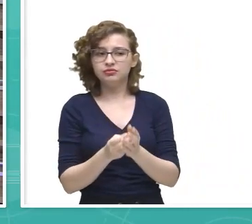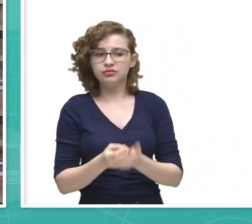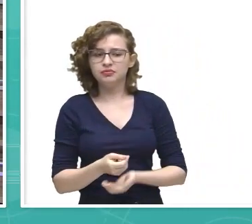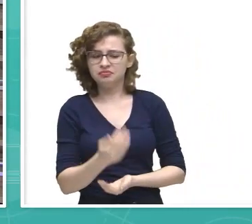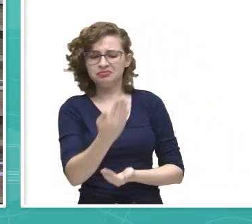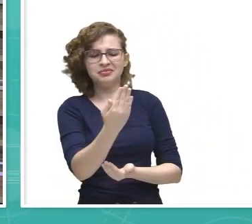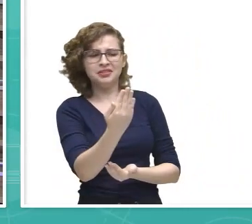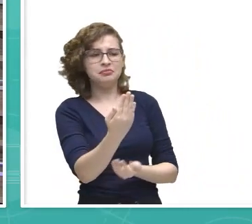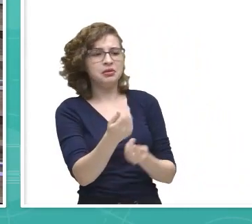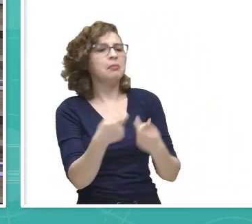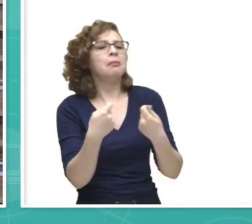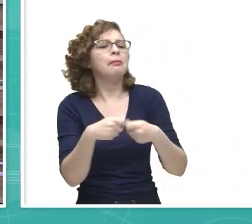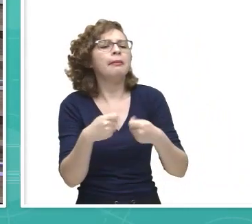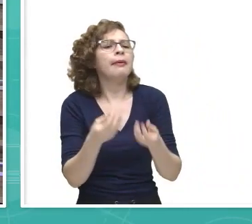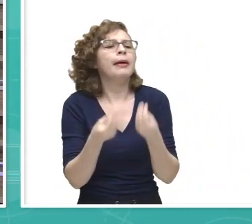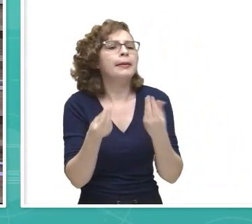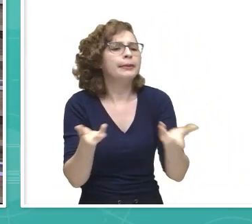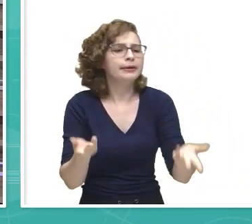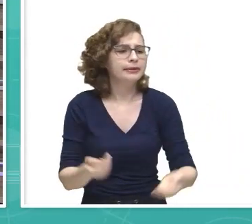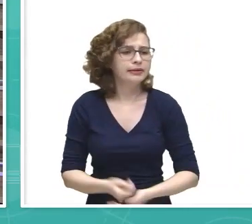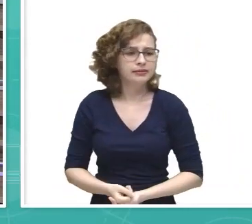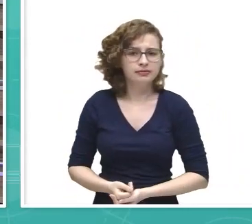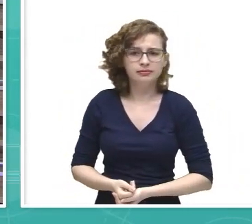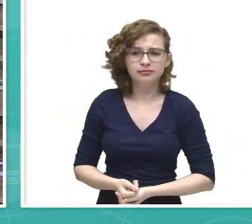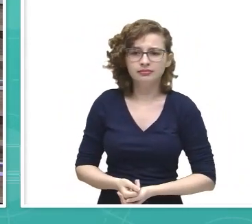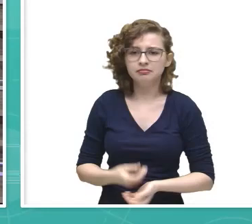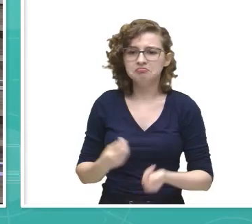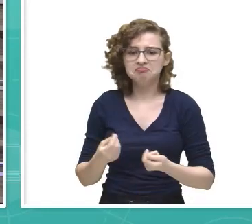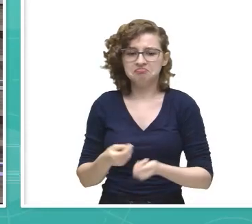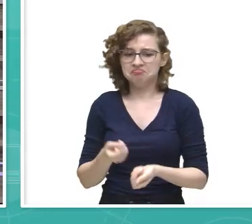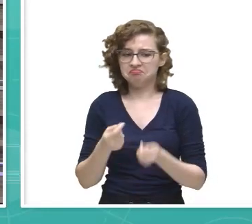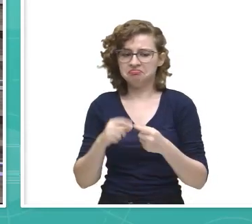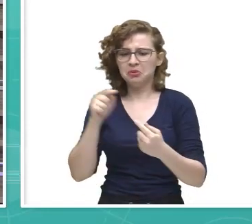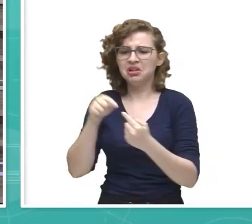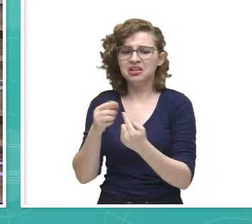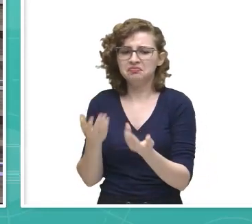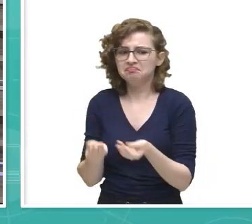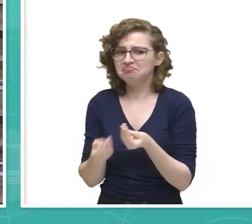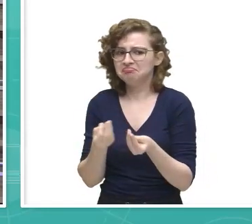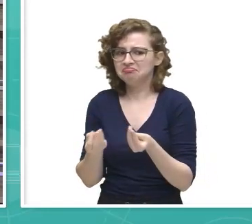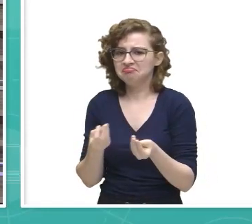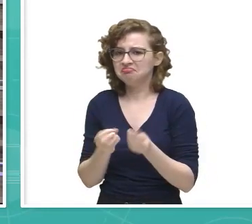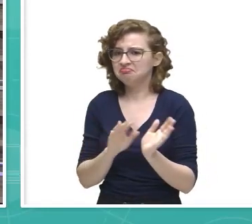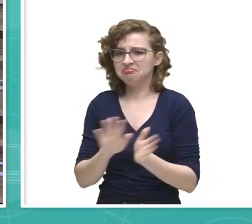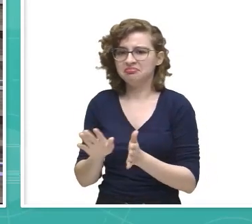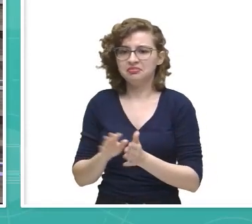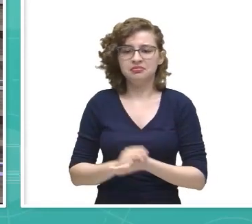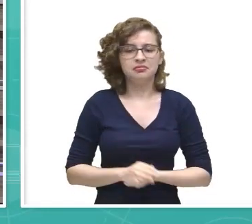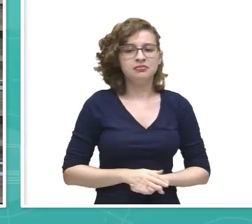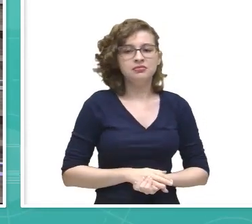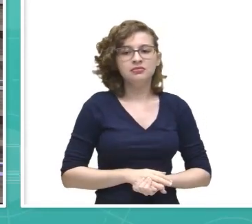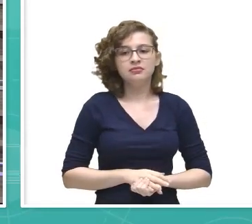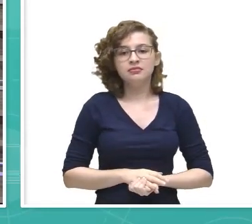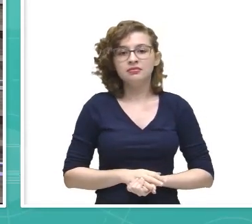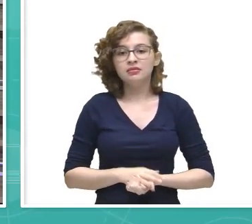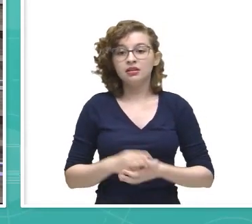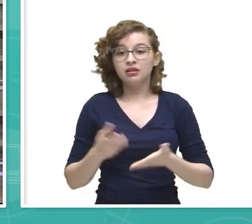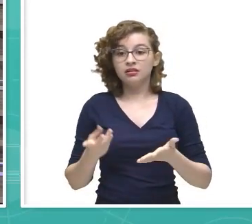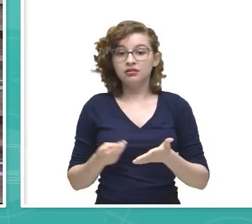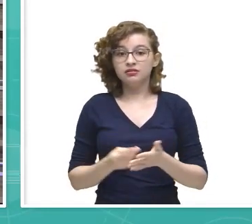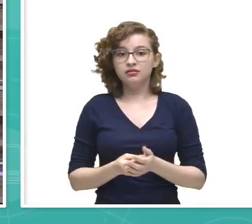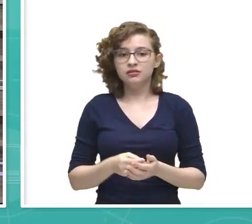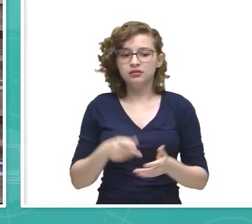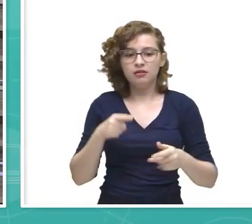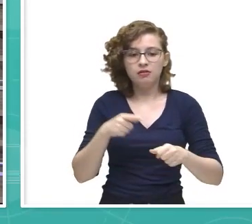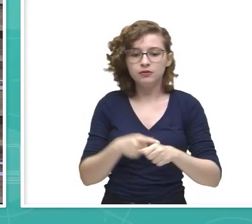espelho, porque ele via que o espelho não tinha serventia para você naquele momento. Então, nesse momento, é que o europeu,